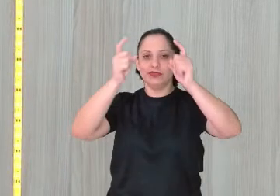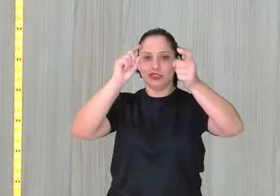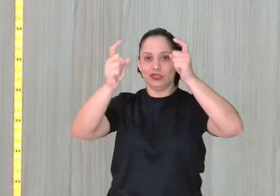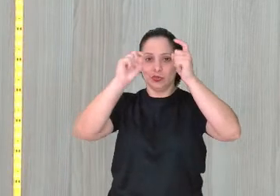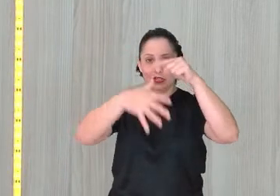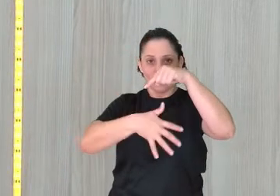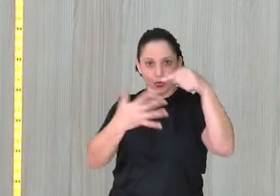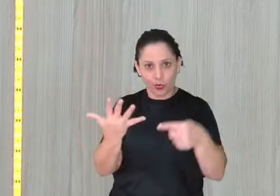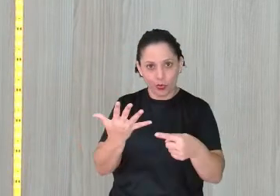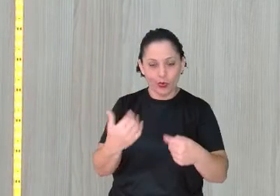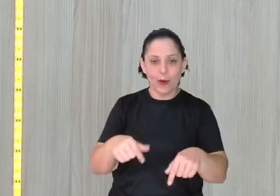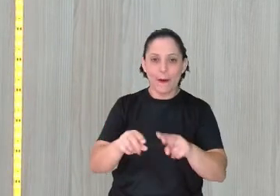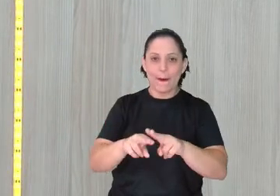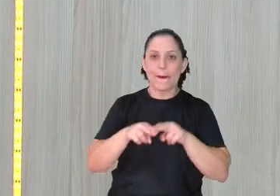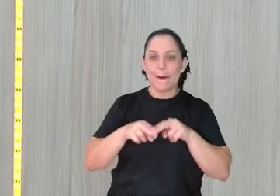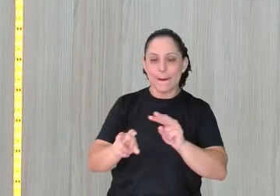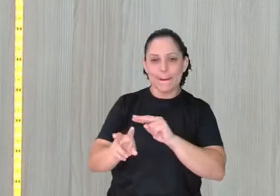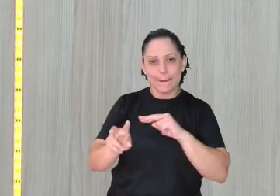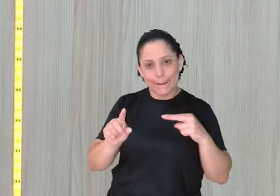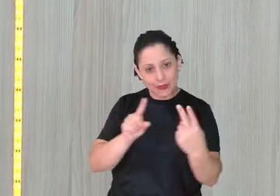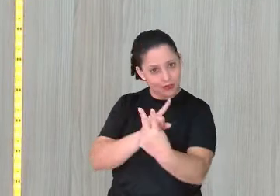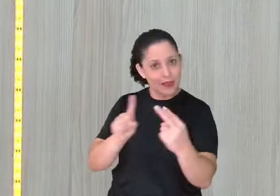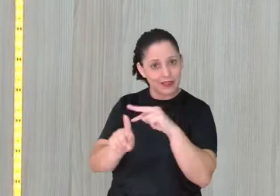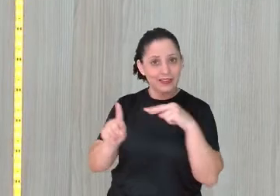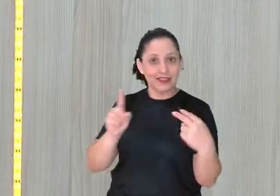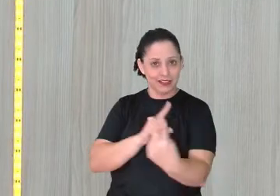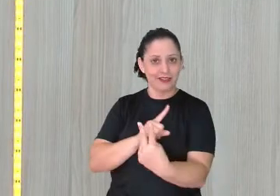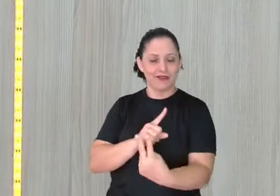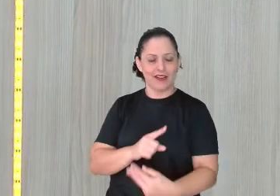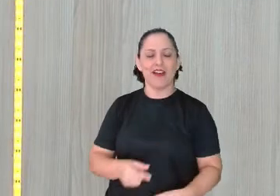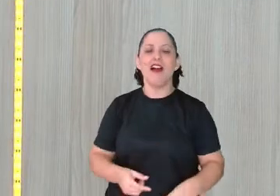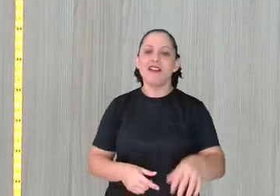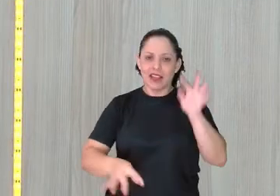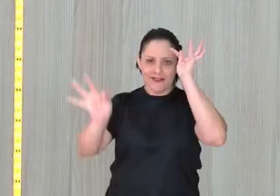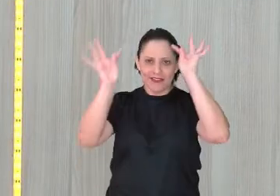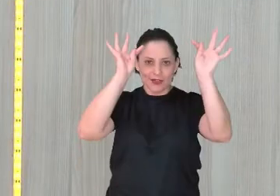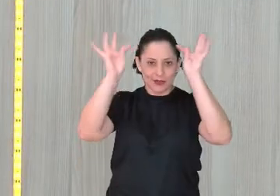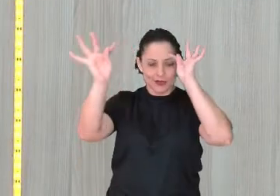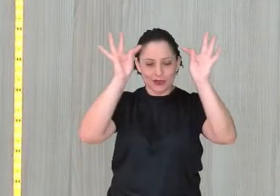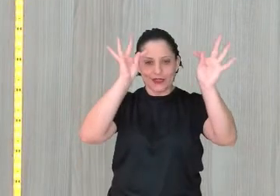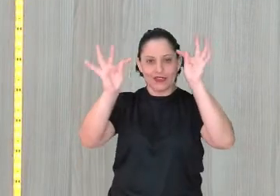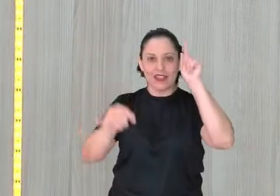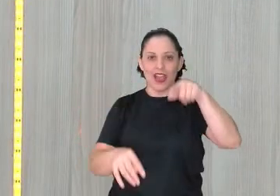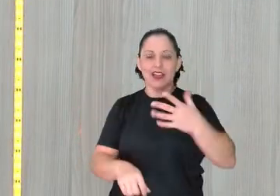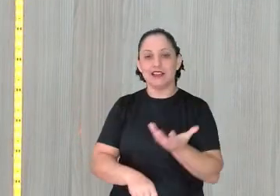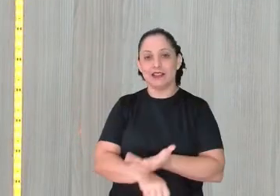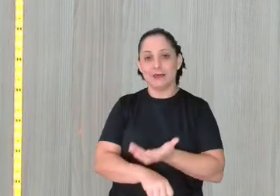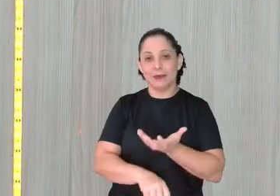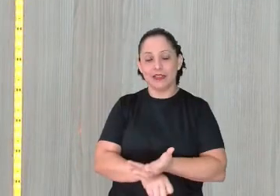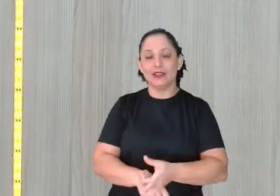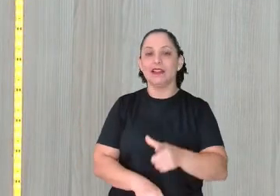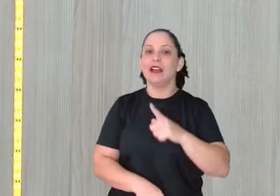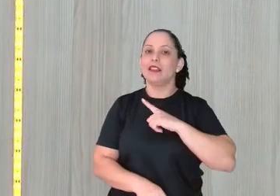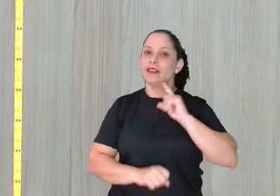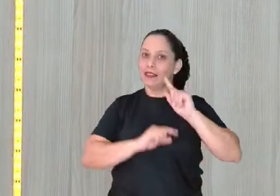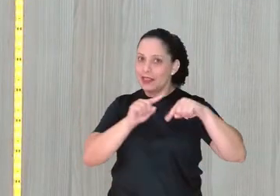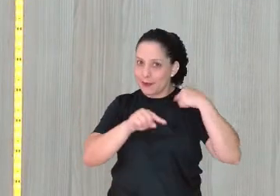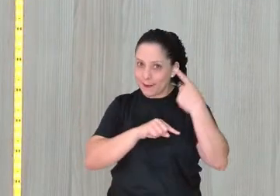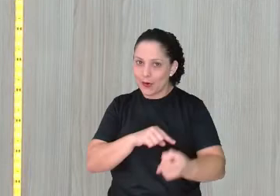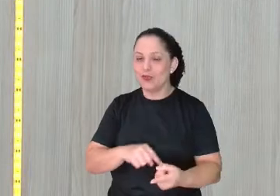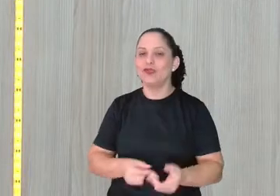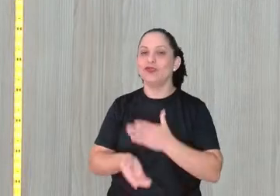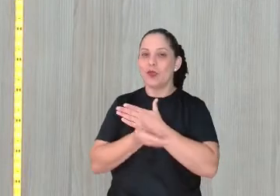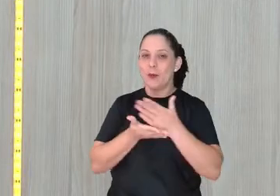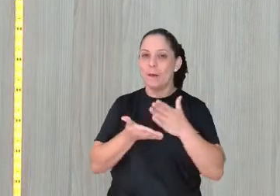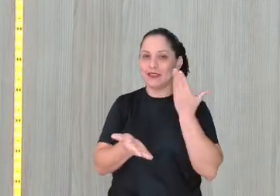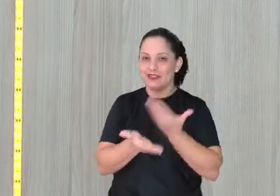questões, porque também é uma perspectiva até filosófica, viu, professora Carol? E filosofia é uma disciplina que eles vão ter já já no ensino